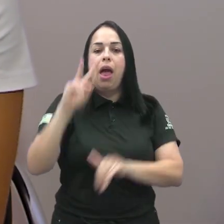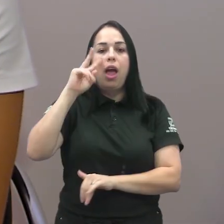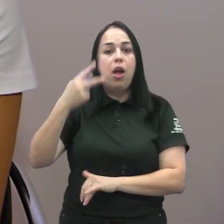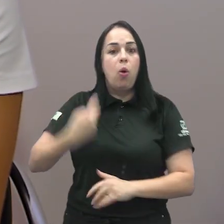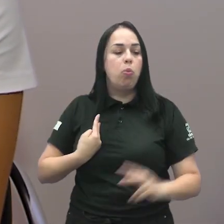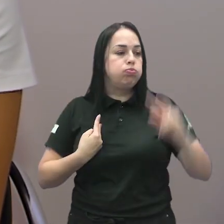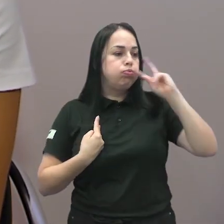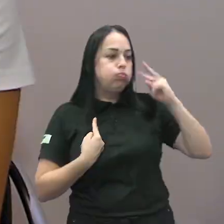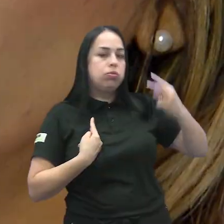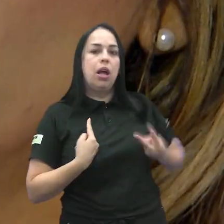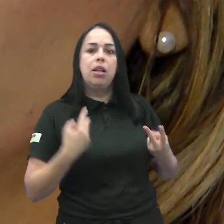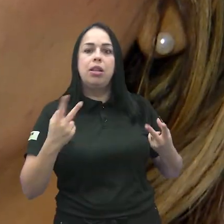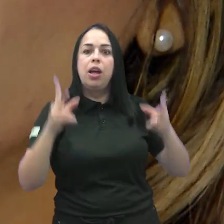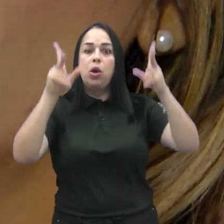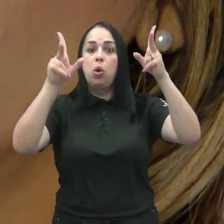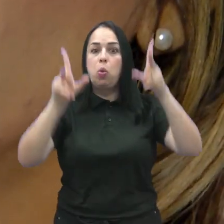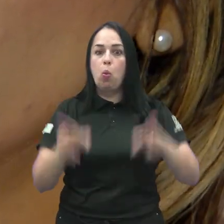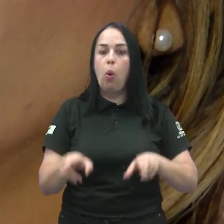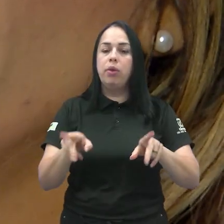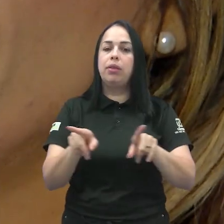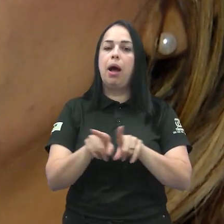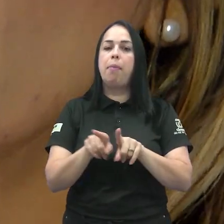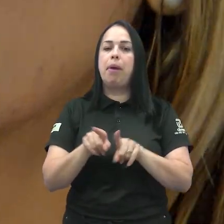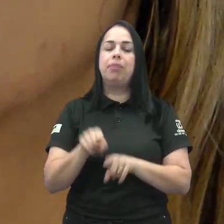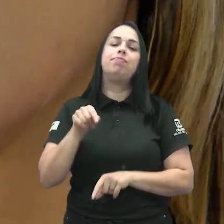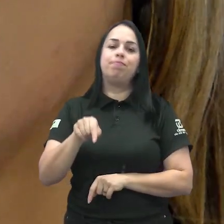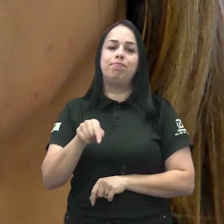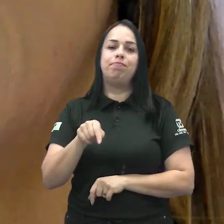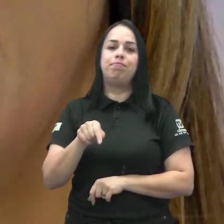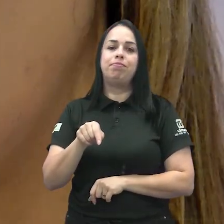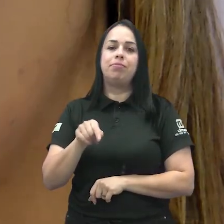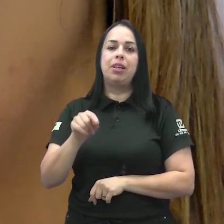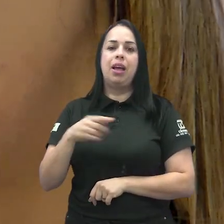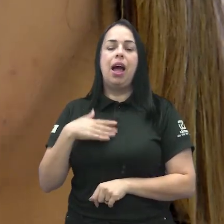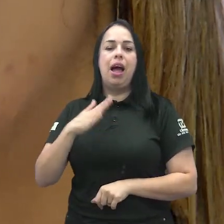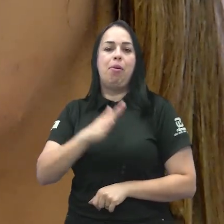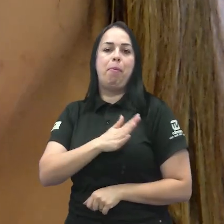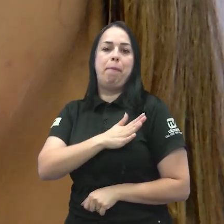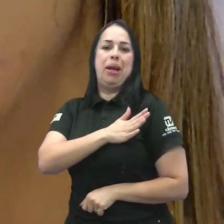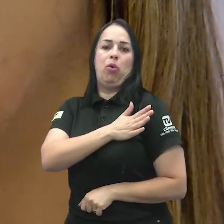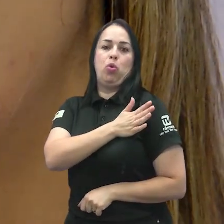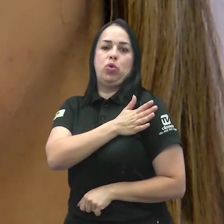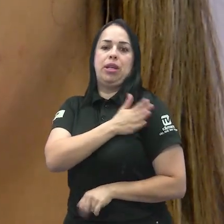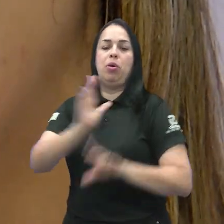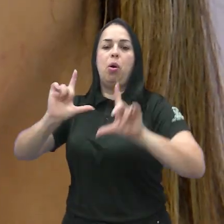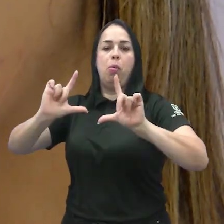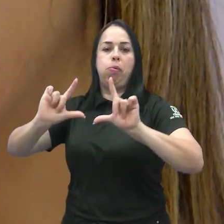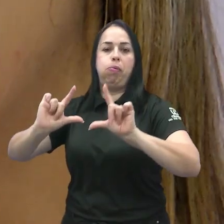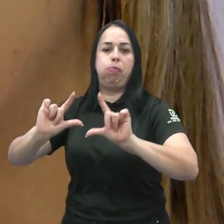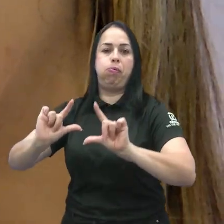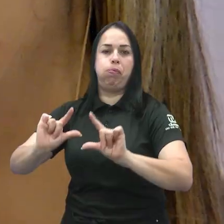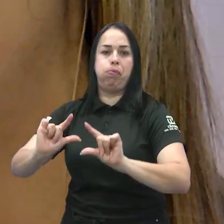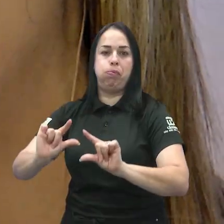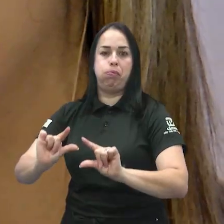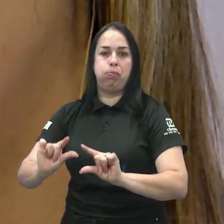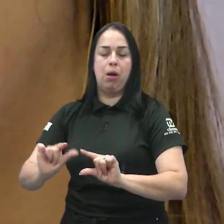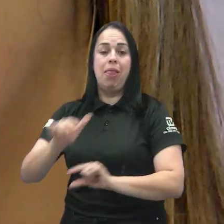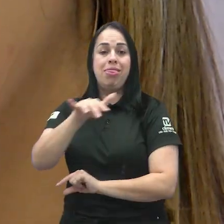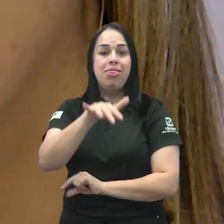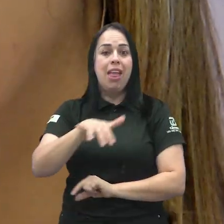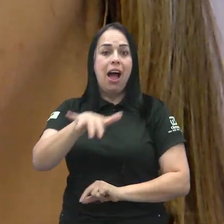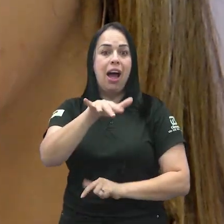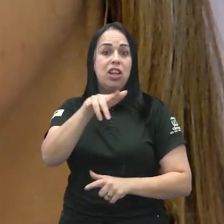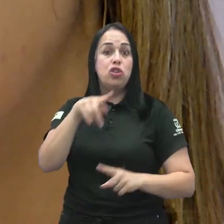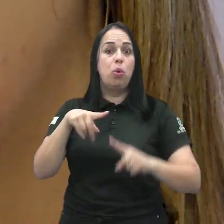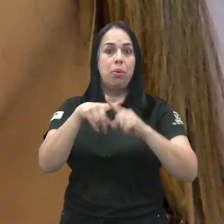no reconhecimento também é uma forma de combater diretamente a discriminação sofrida pelas mulheres nos